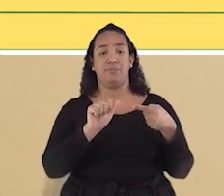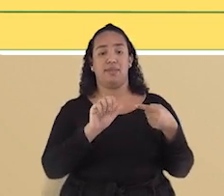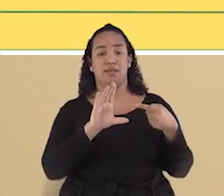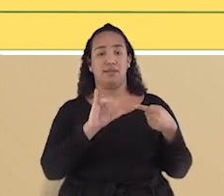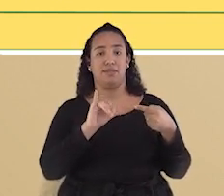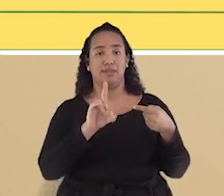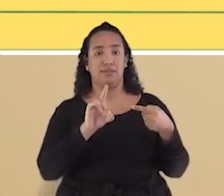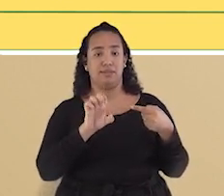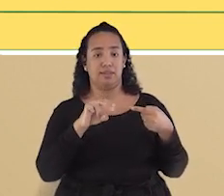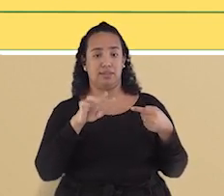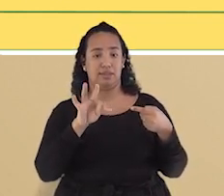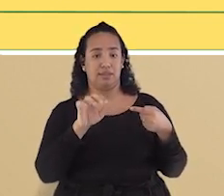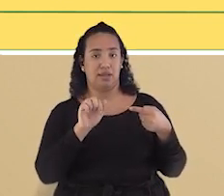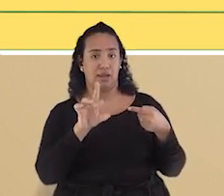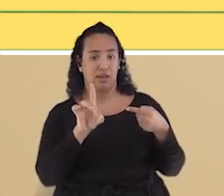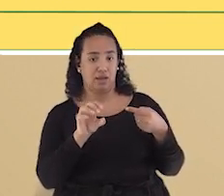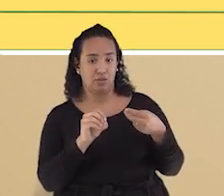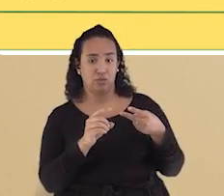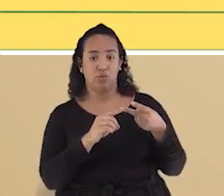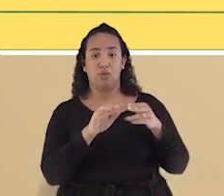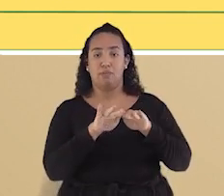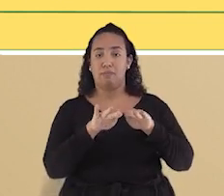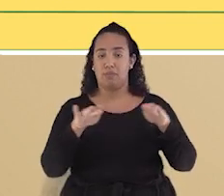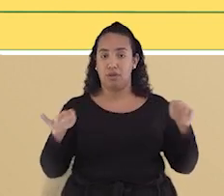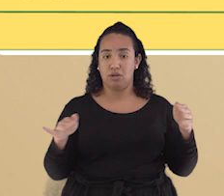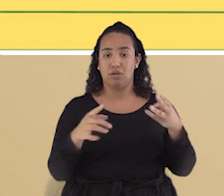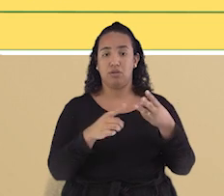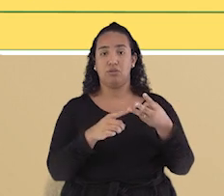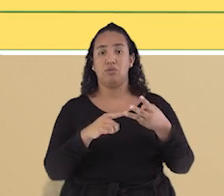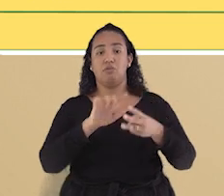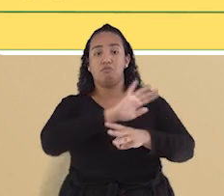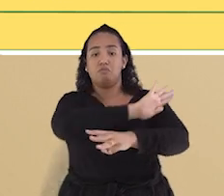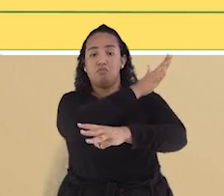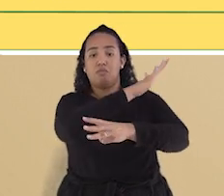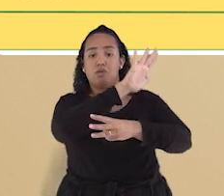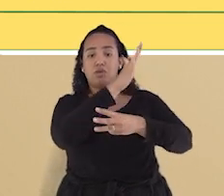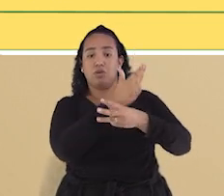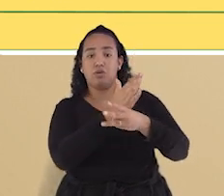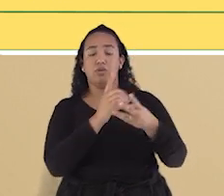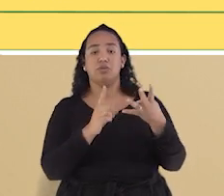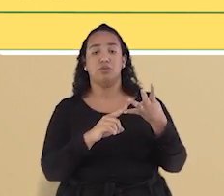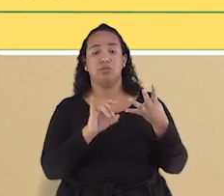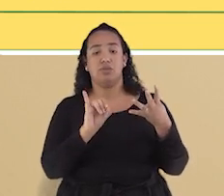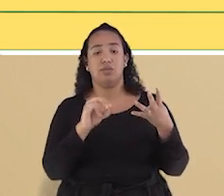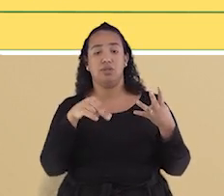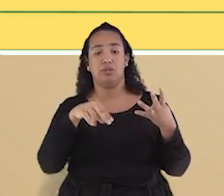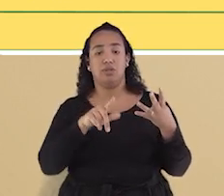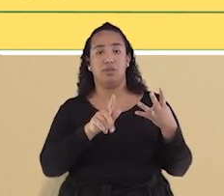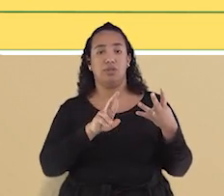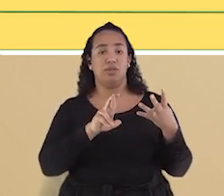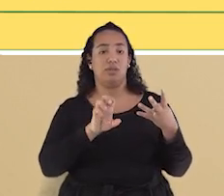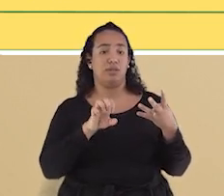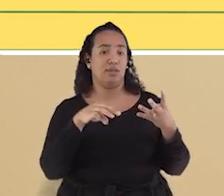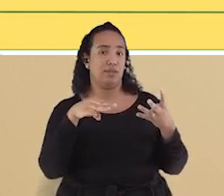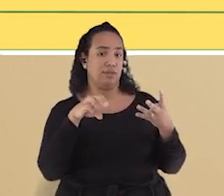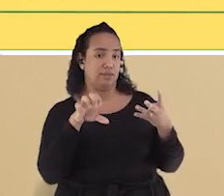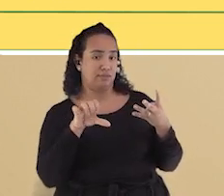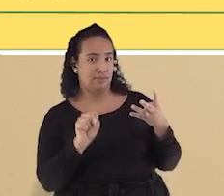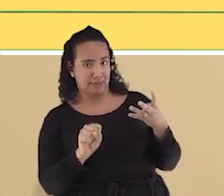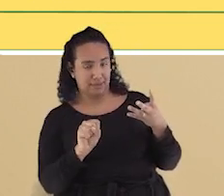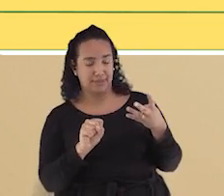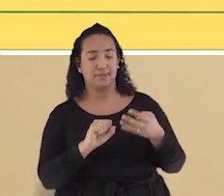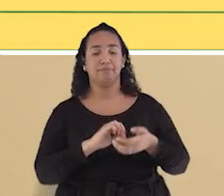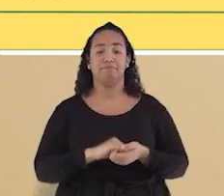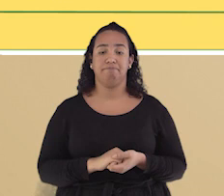acidentado, plano, montanhoso ou íngreme, por exemplo. A configuração das linhas